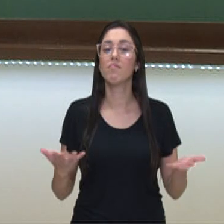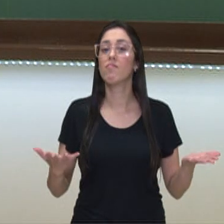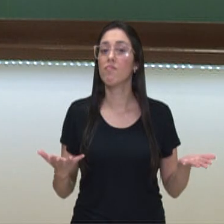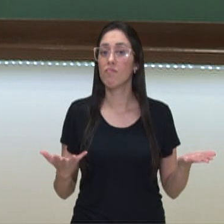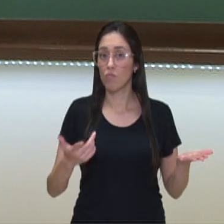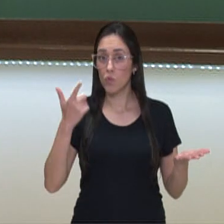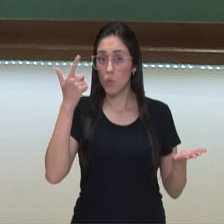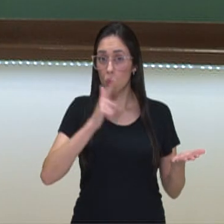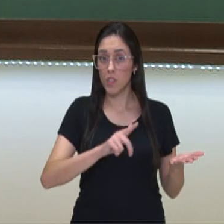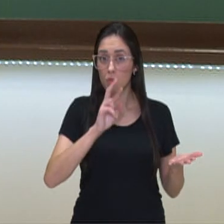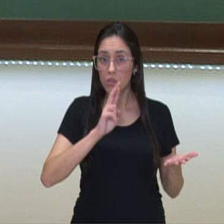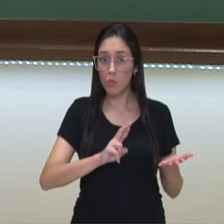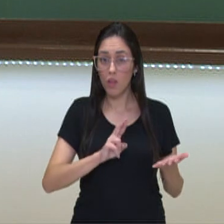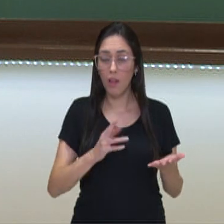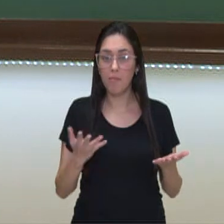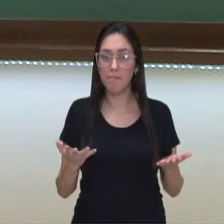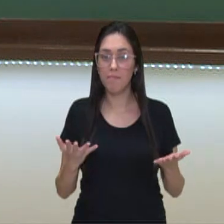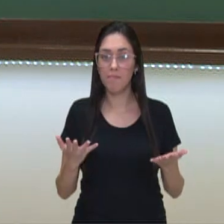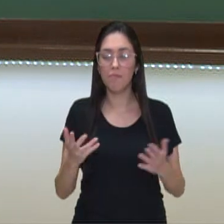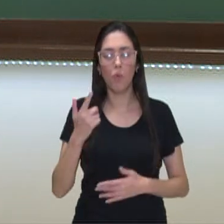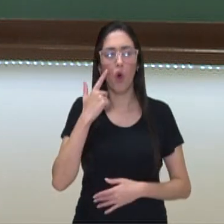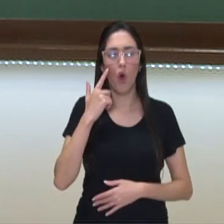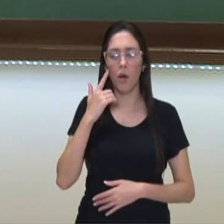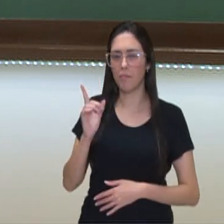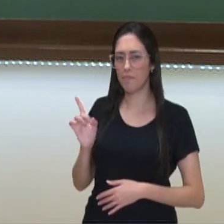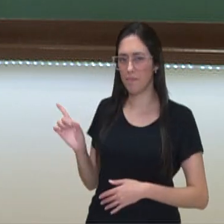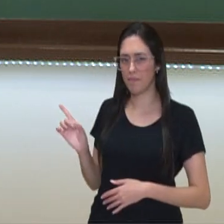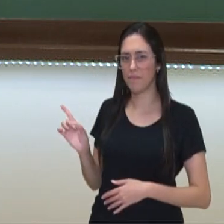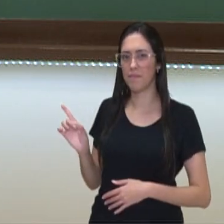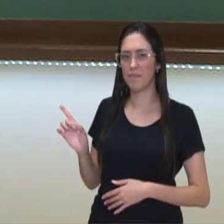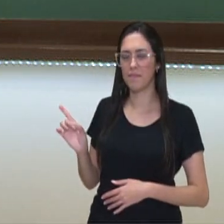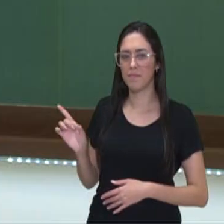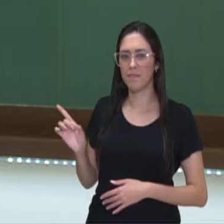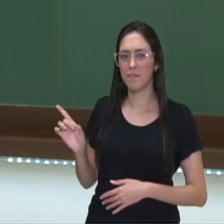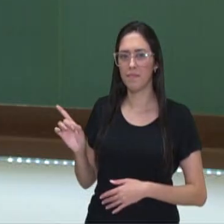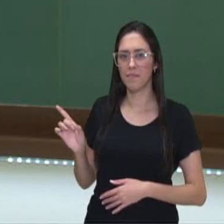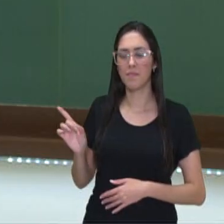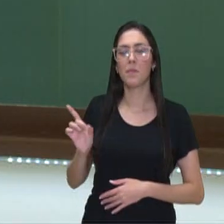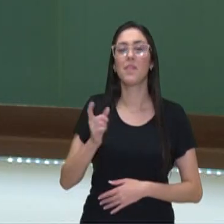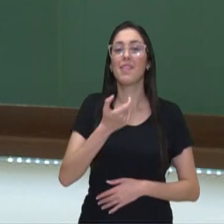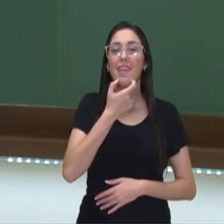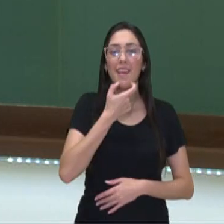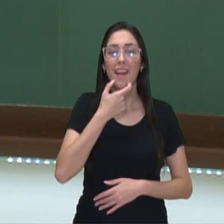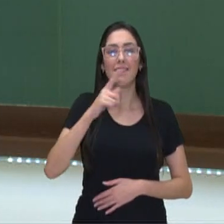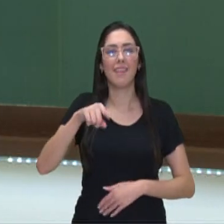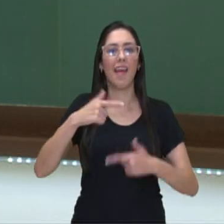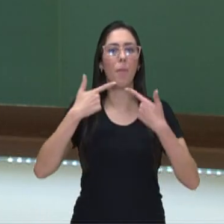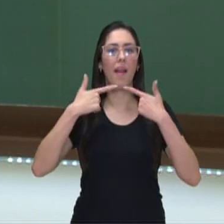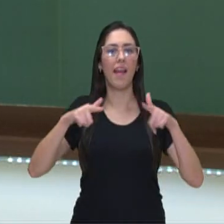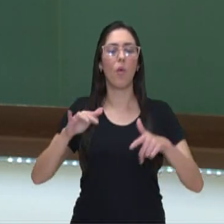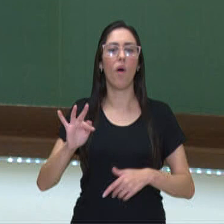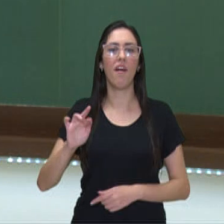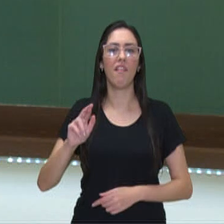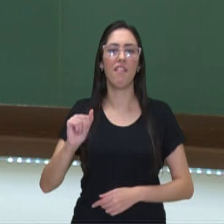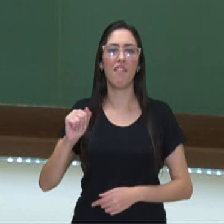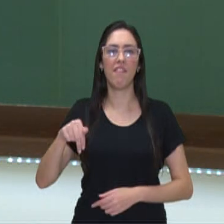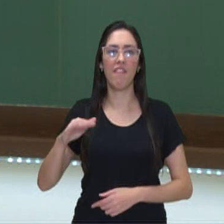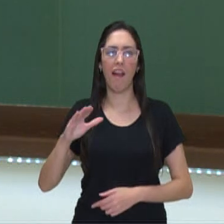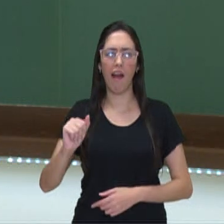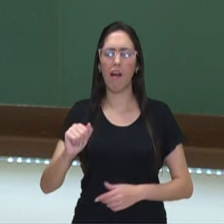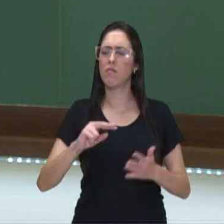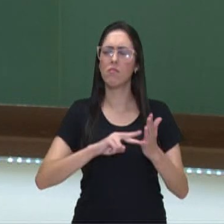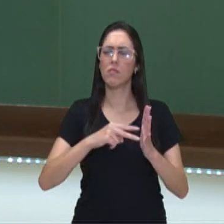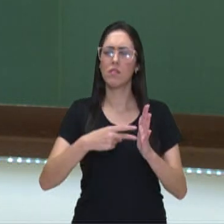aí, gente, conseguiram responder? Veja só, essa definição, né, em inglês como uma língua franca, ela quer dizer o quê?